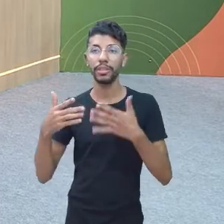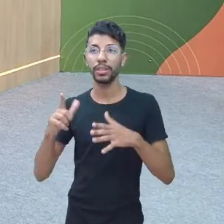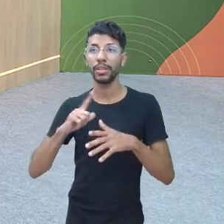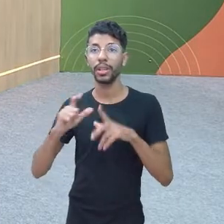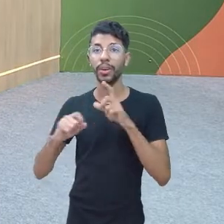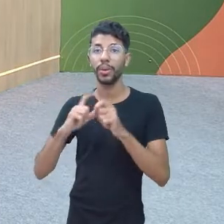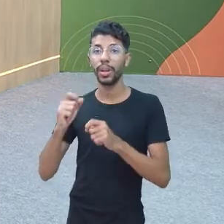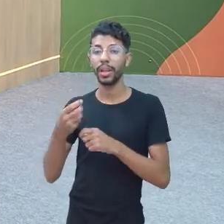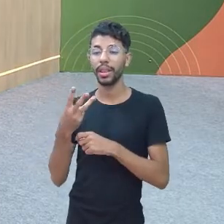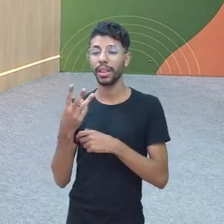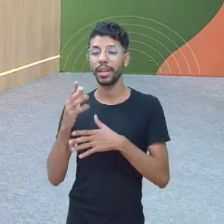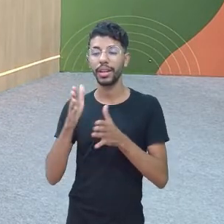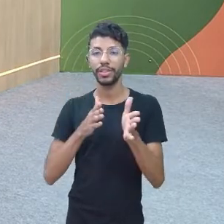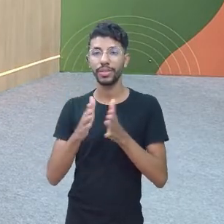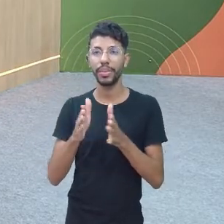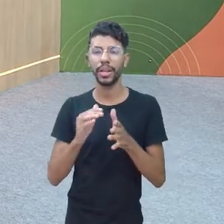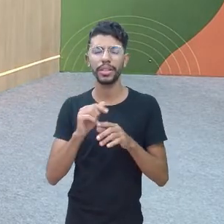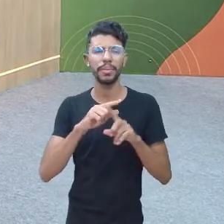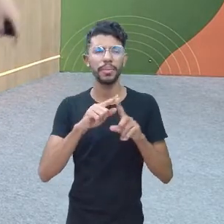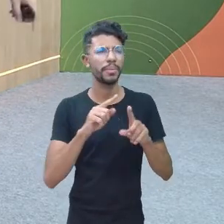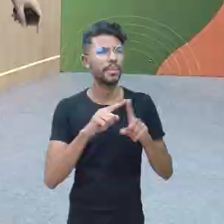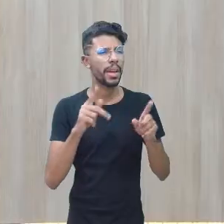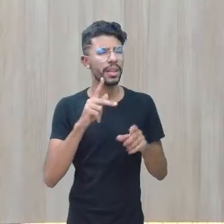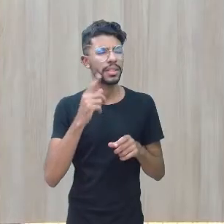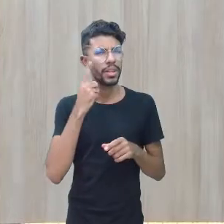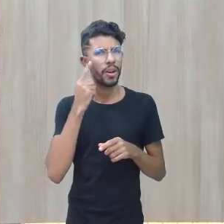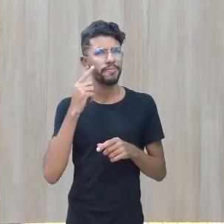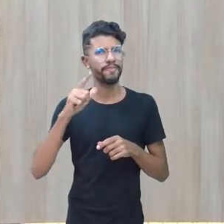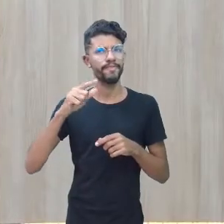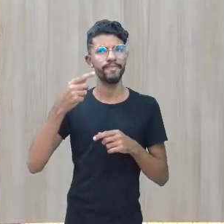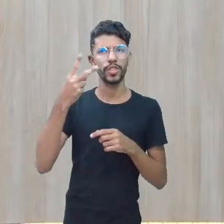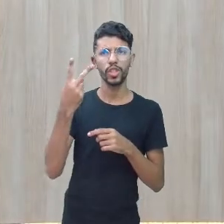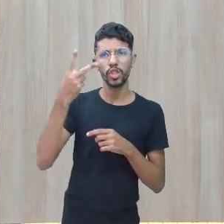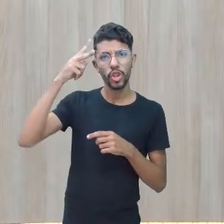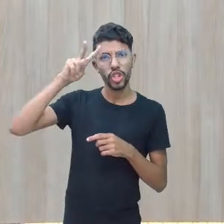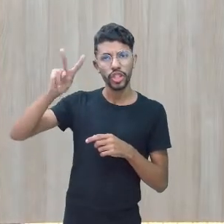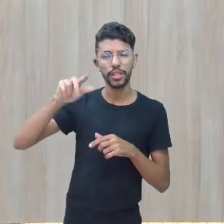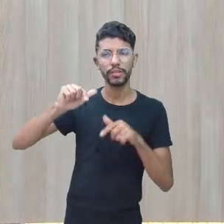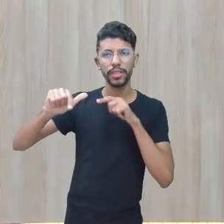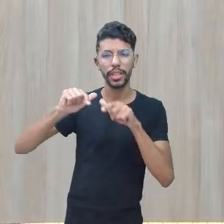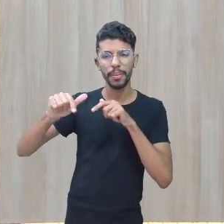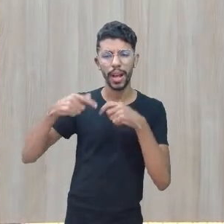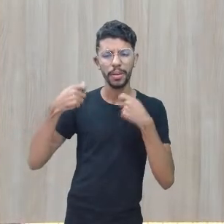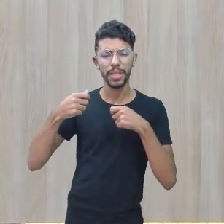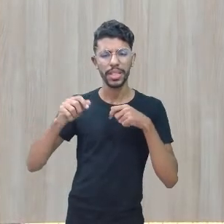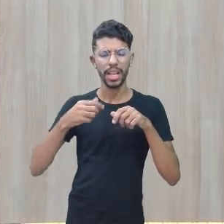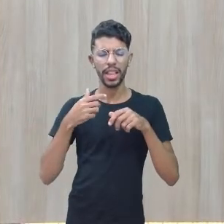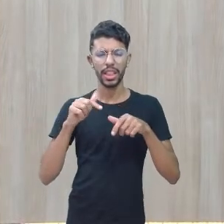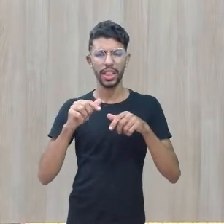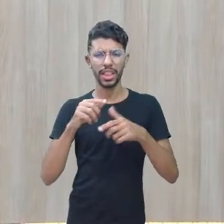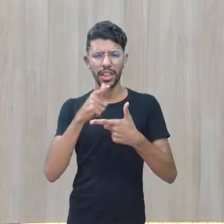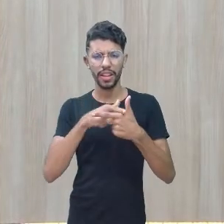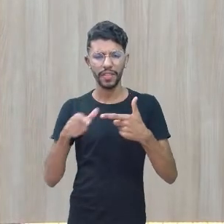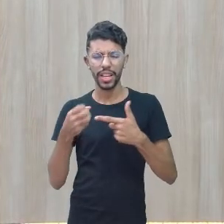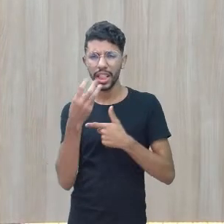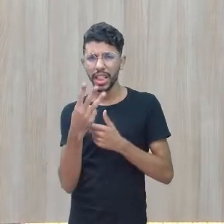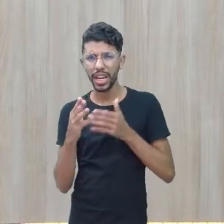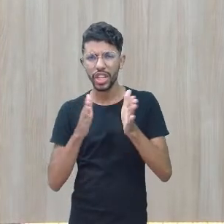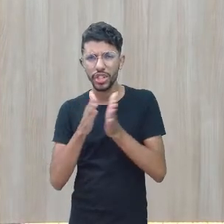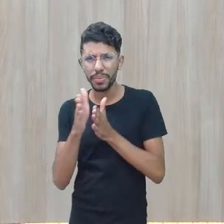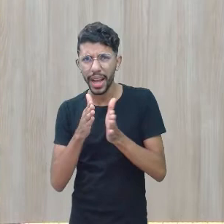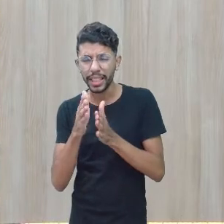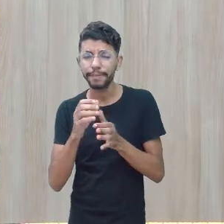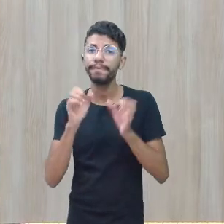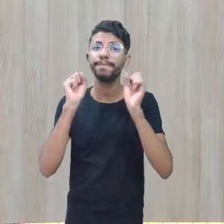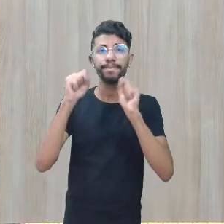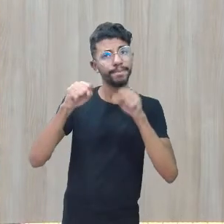professora, foram 2 dias de trabalho e eu vou ter que dividir em 3 partes, é isso mesmo? É, gente, para que a divisão fique justa, a